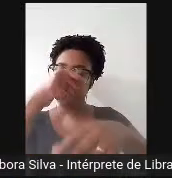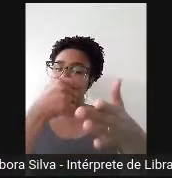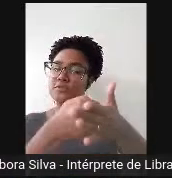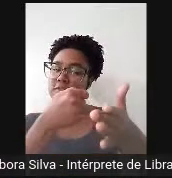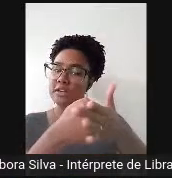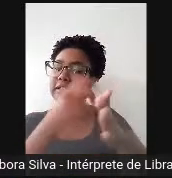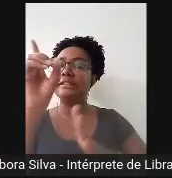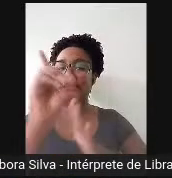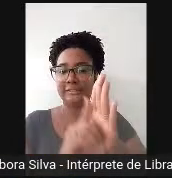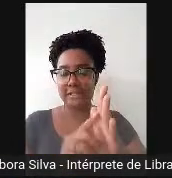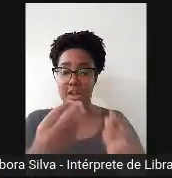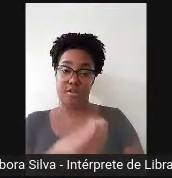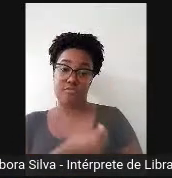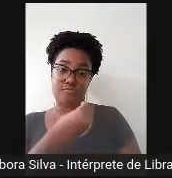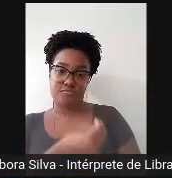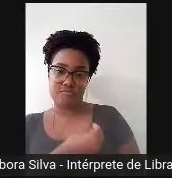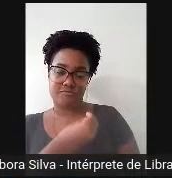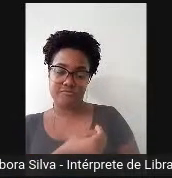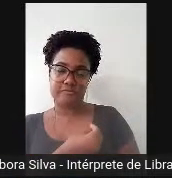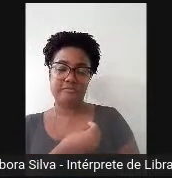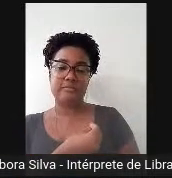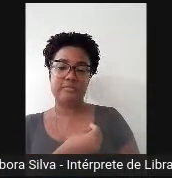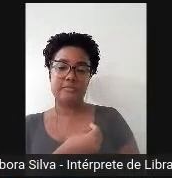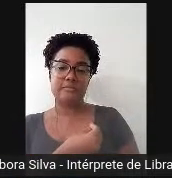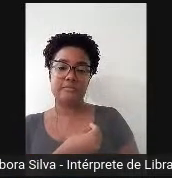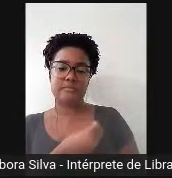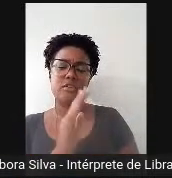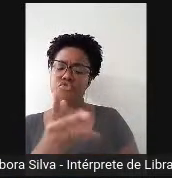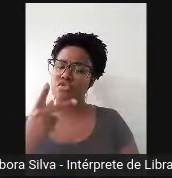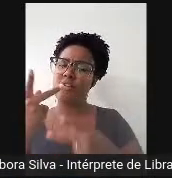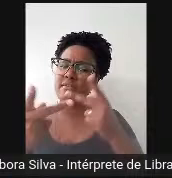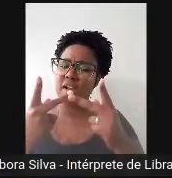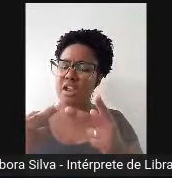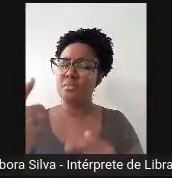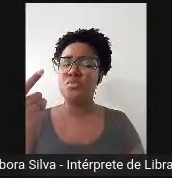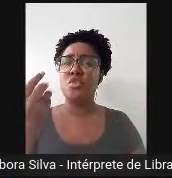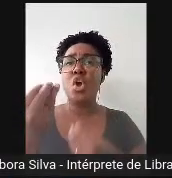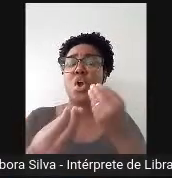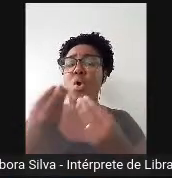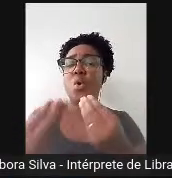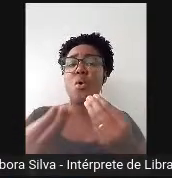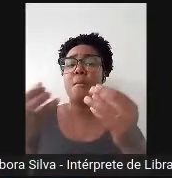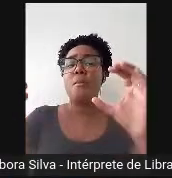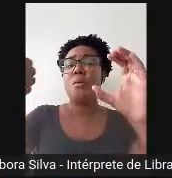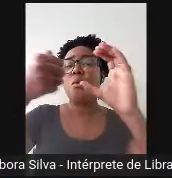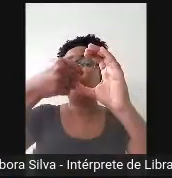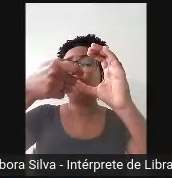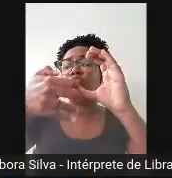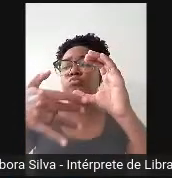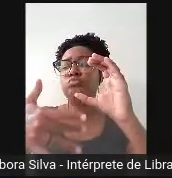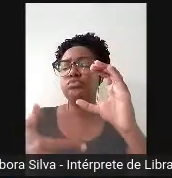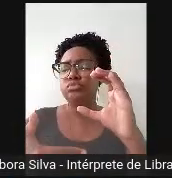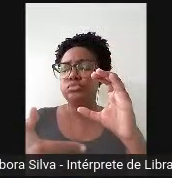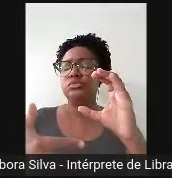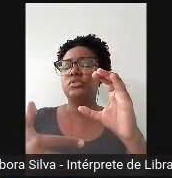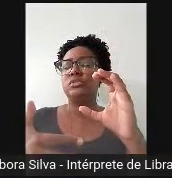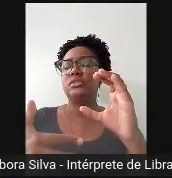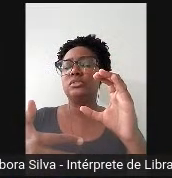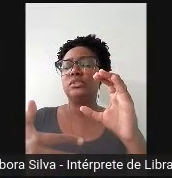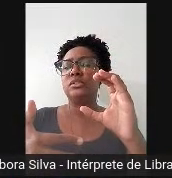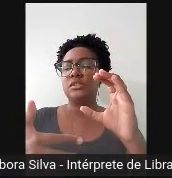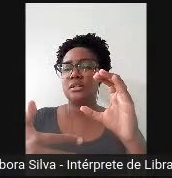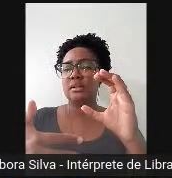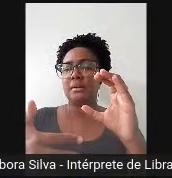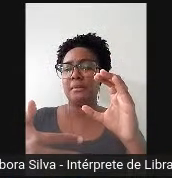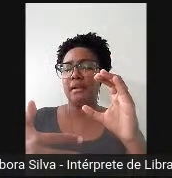à vida. E como nós dissemos no início, não há justificativa, nenhum Estado tem o direito de negar que os seus cidadãos